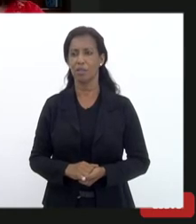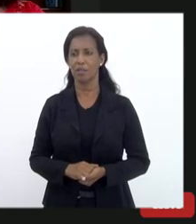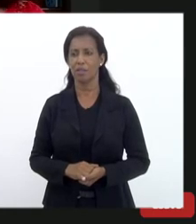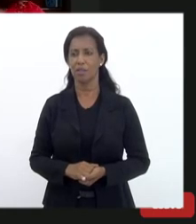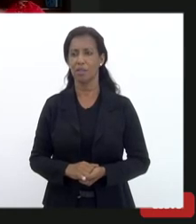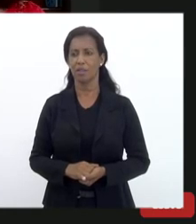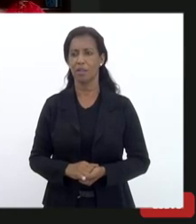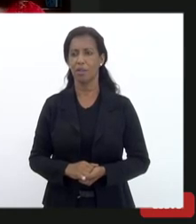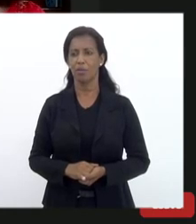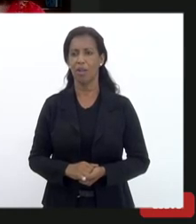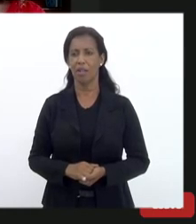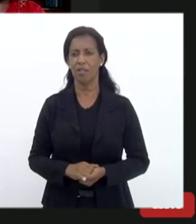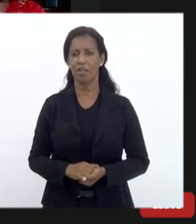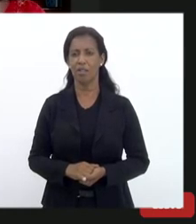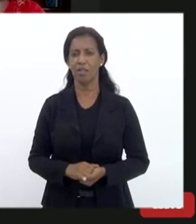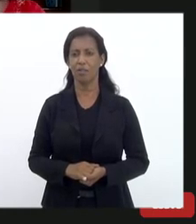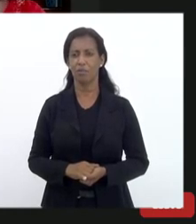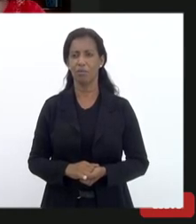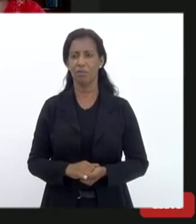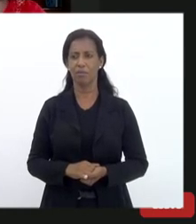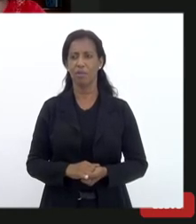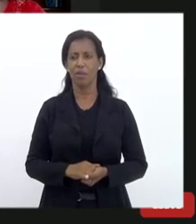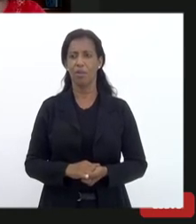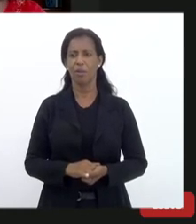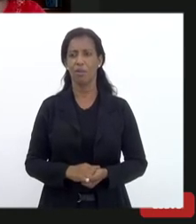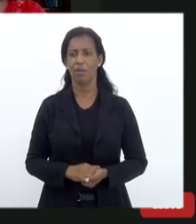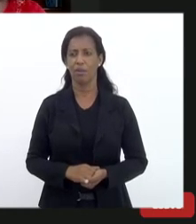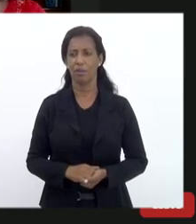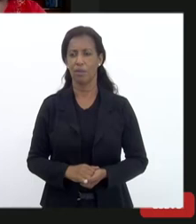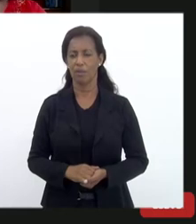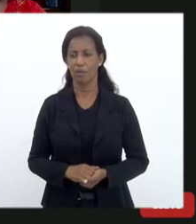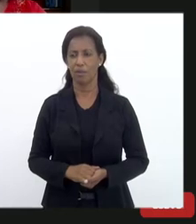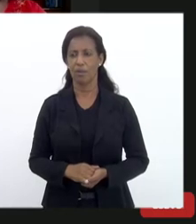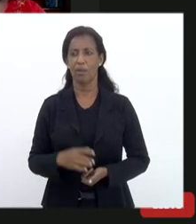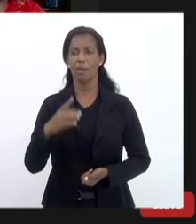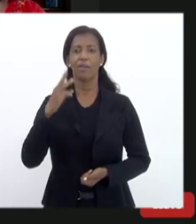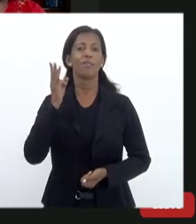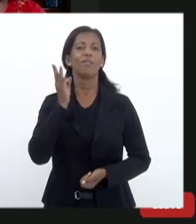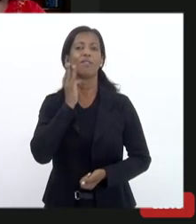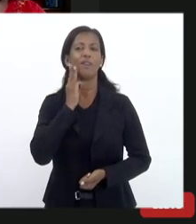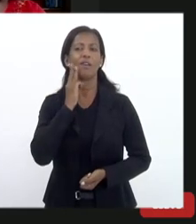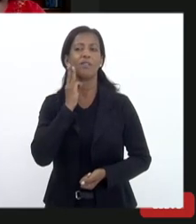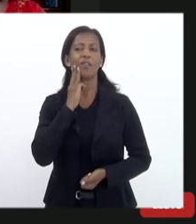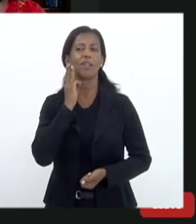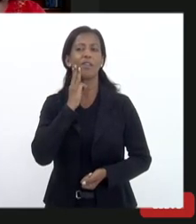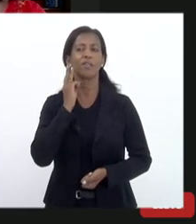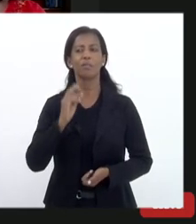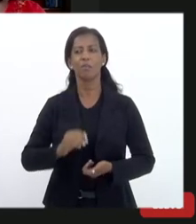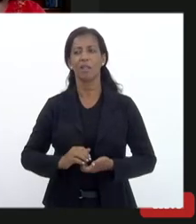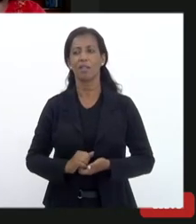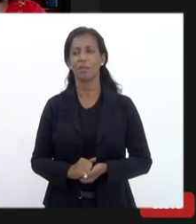O deputado Wellington José não está mais aqui, então o próximo deputado é o deputado Valdeque Carneiro.